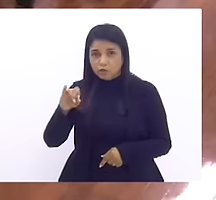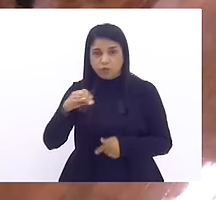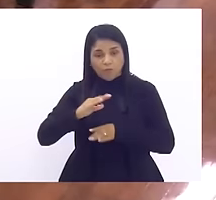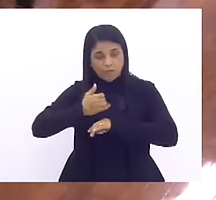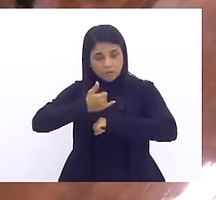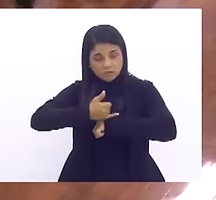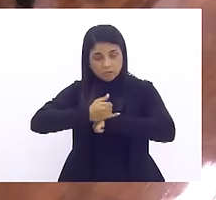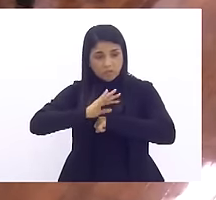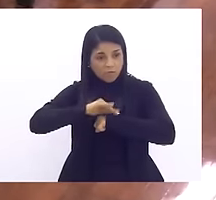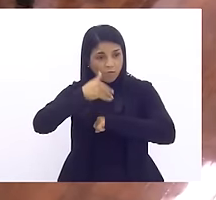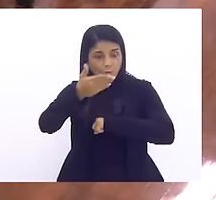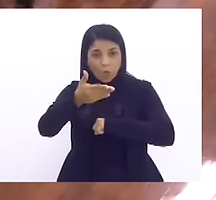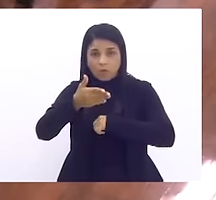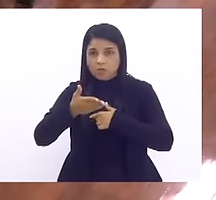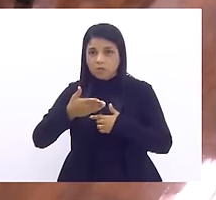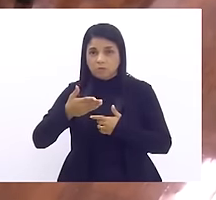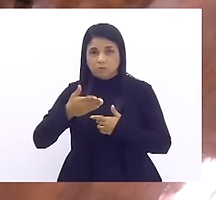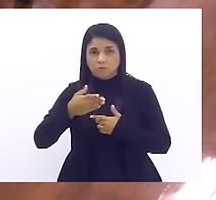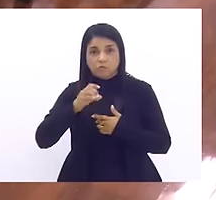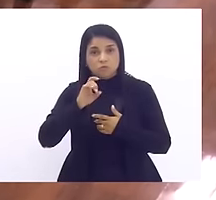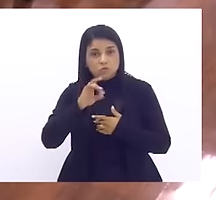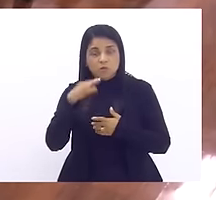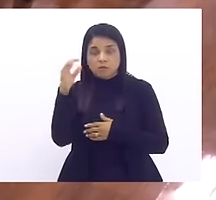Niterói São Gonçalo